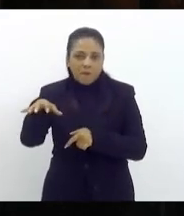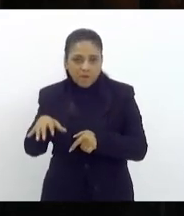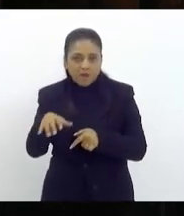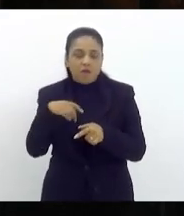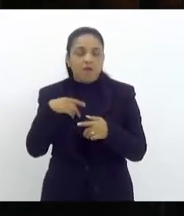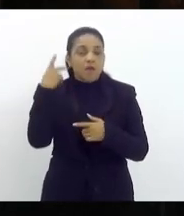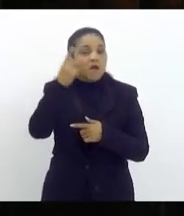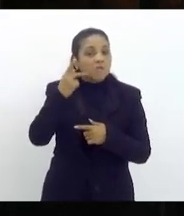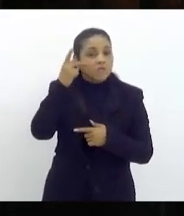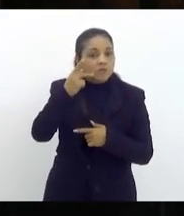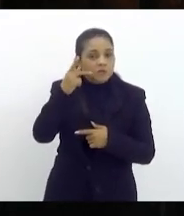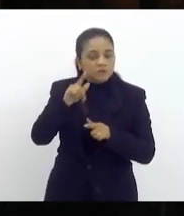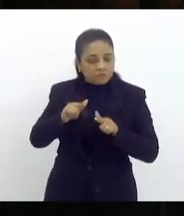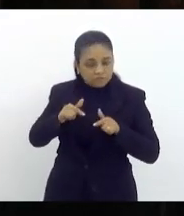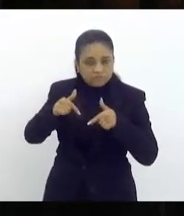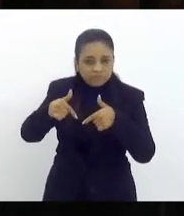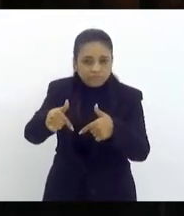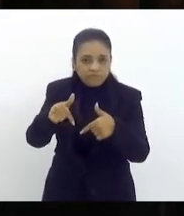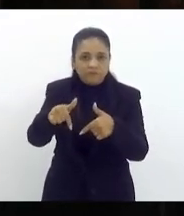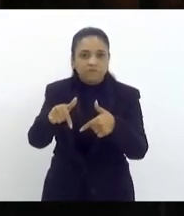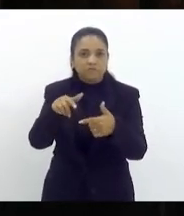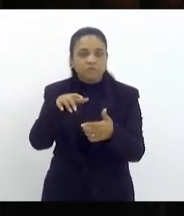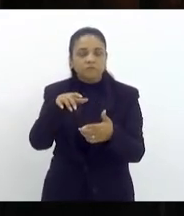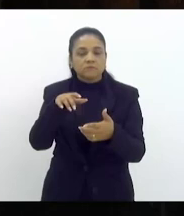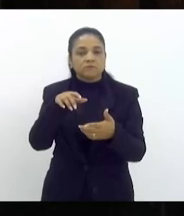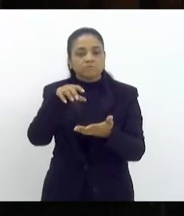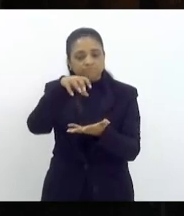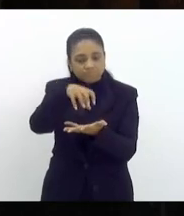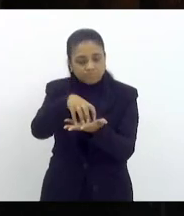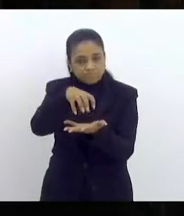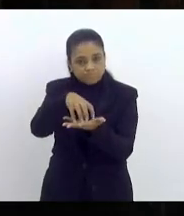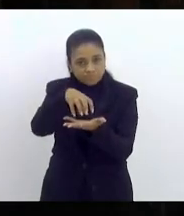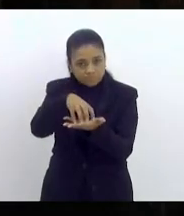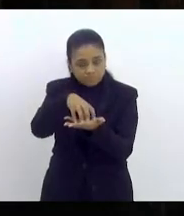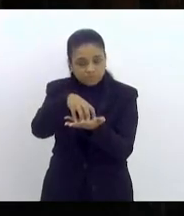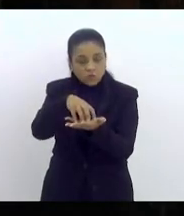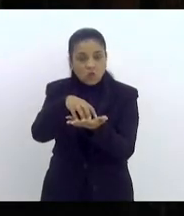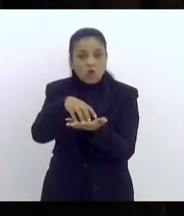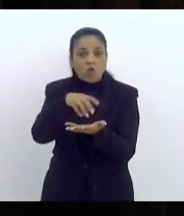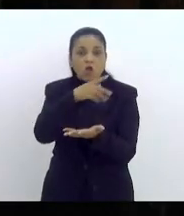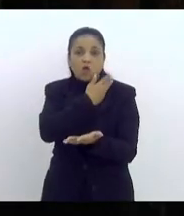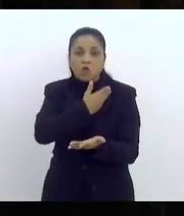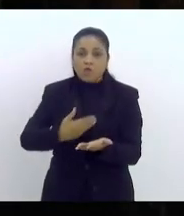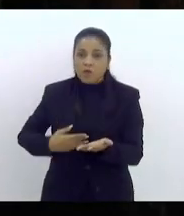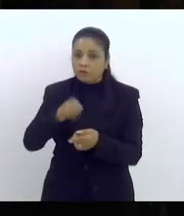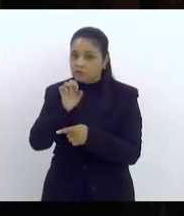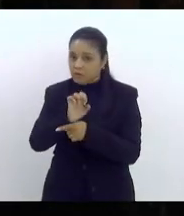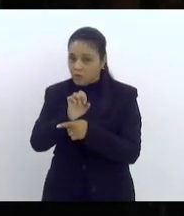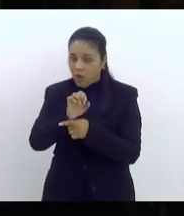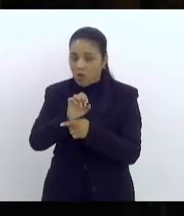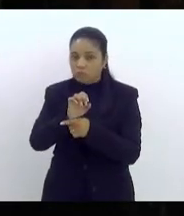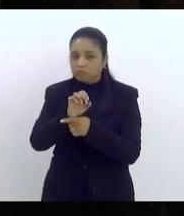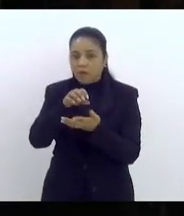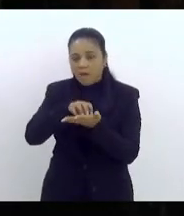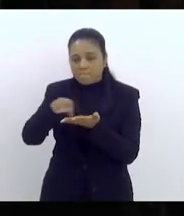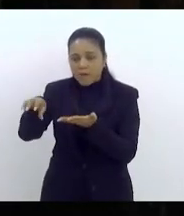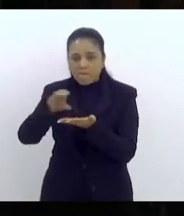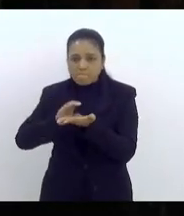a de execução descentralizada que dependem dos governos estaduais e das prefeituras